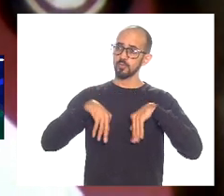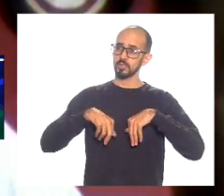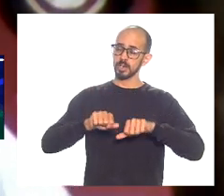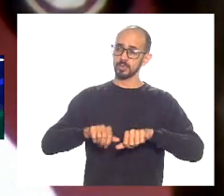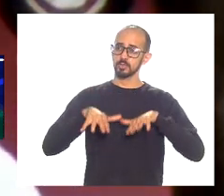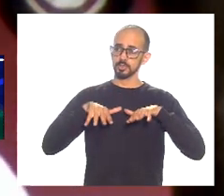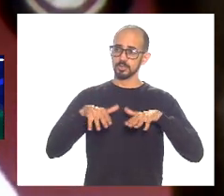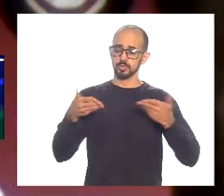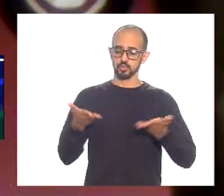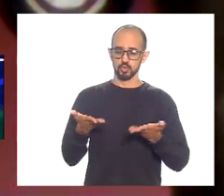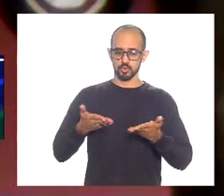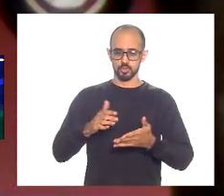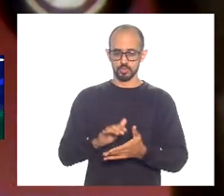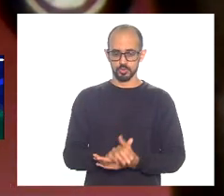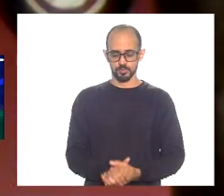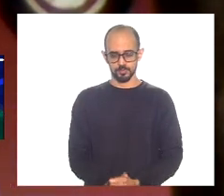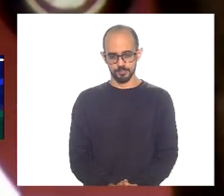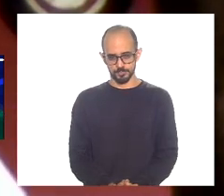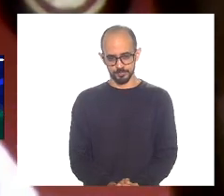de hoje.